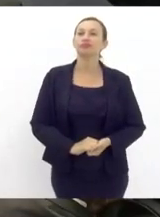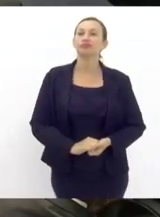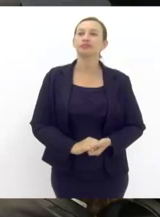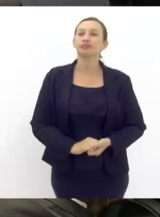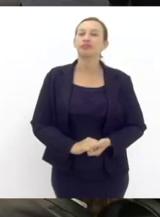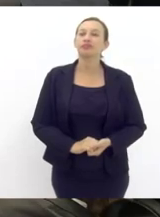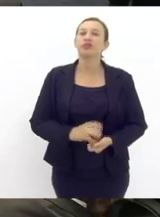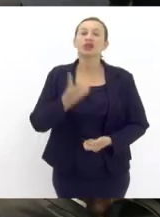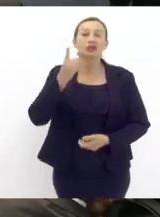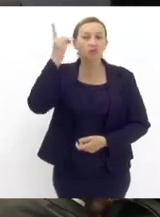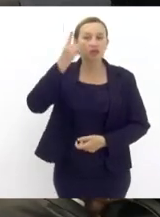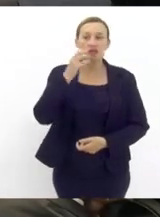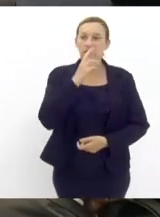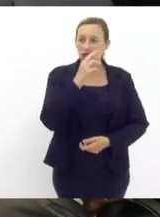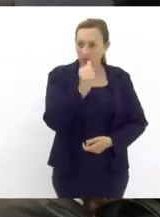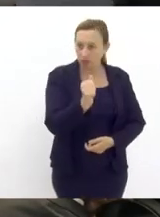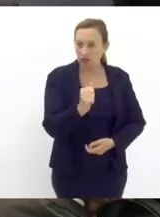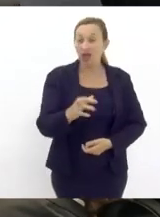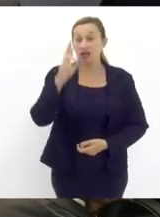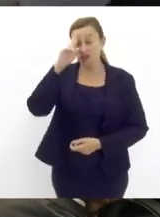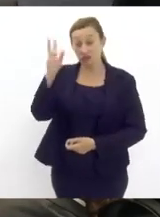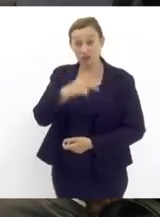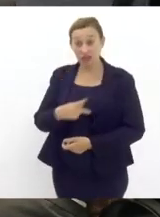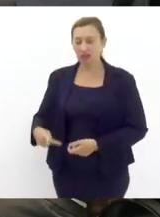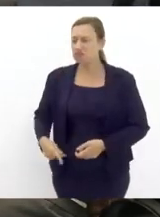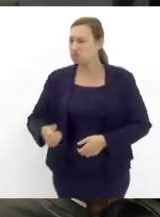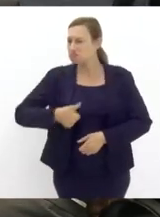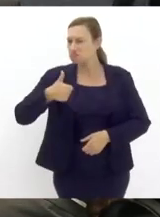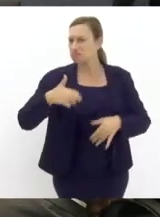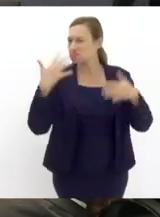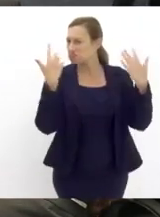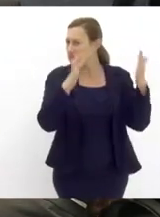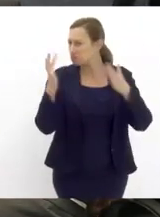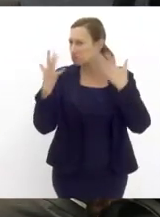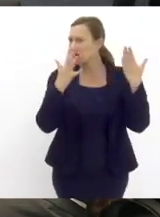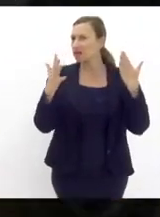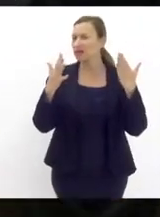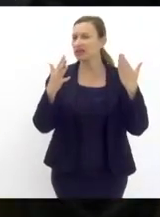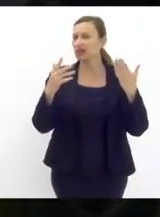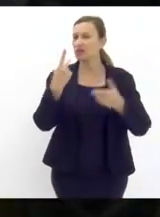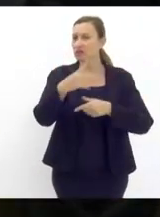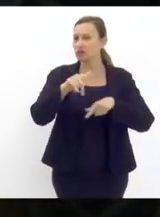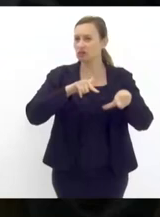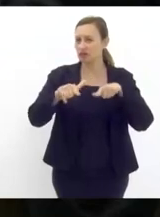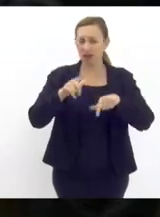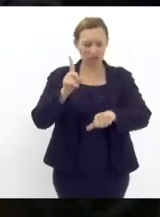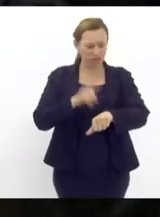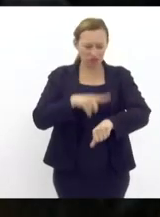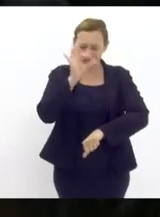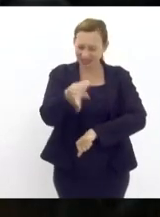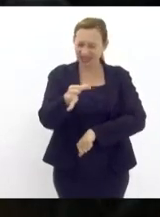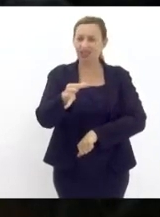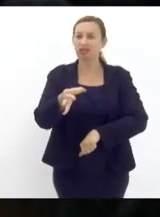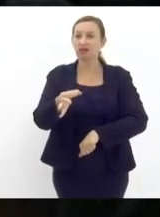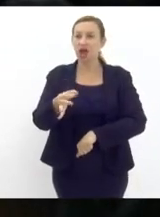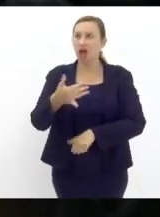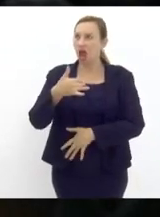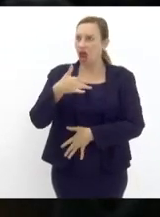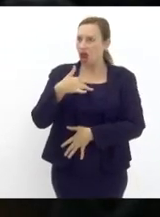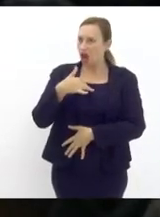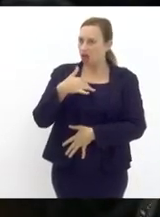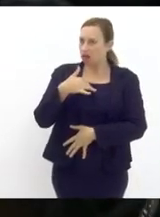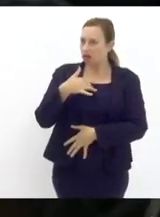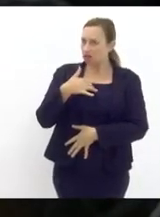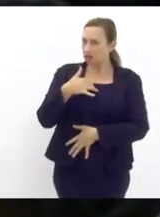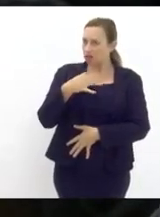Rodrigo Amorim senhora Presidente primeiro lugar parabenizar o gesto de vossa excelência agora em tempo real não me admira